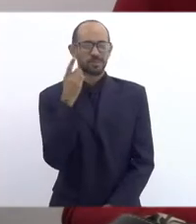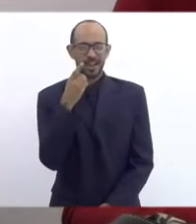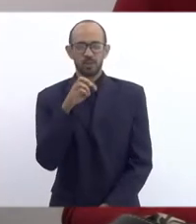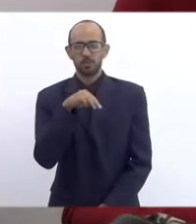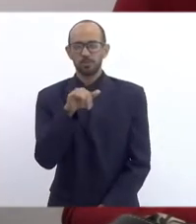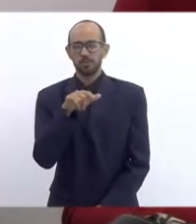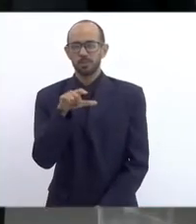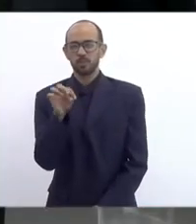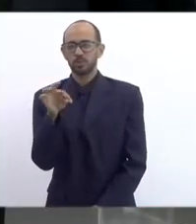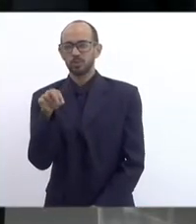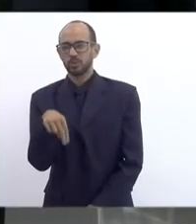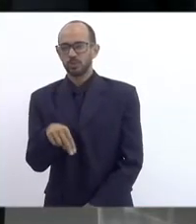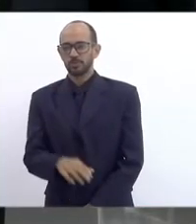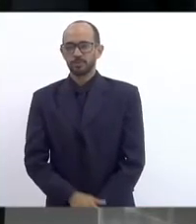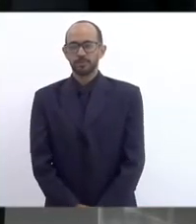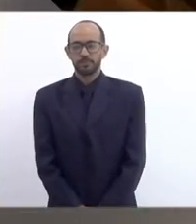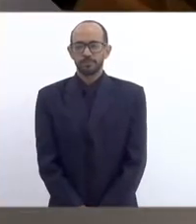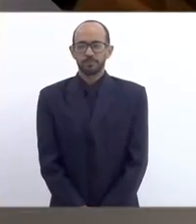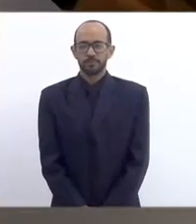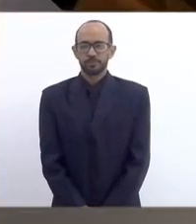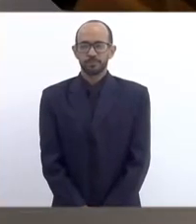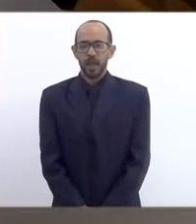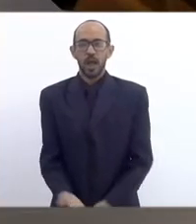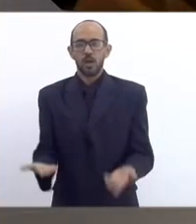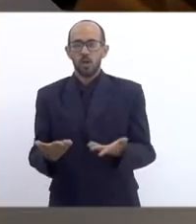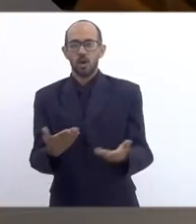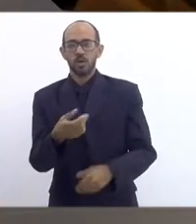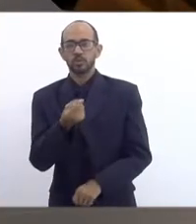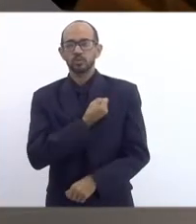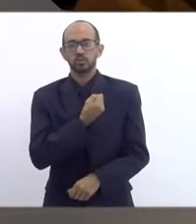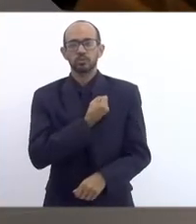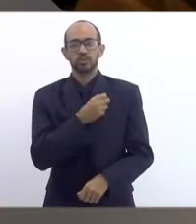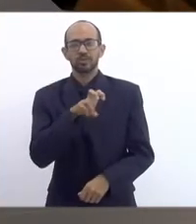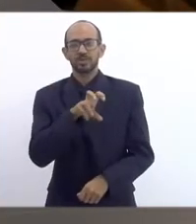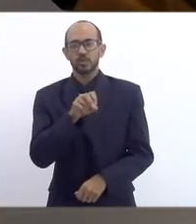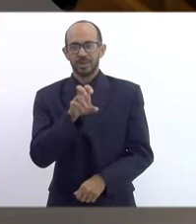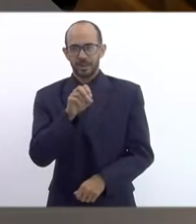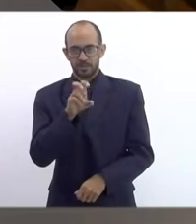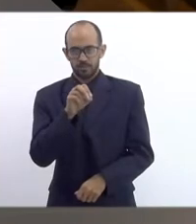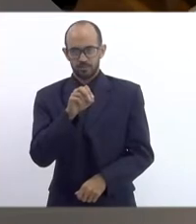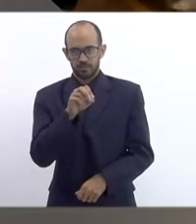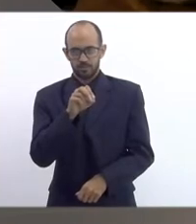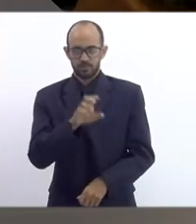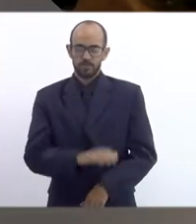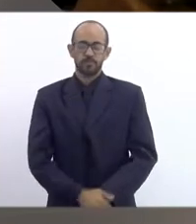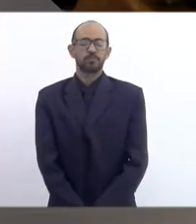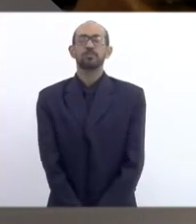Qual é? 50? 50. 50. É, 50.